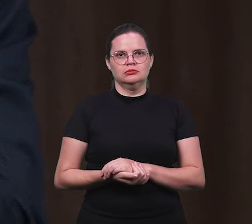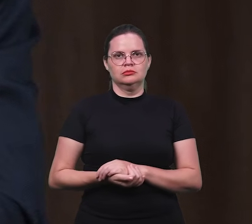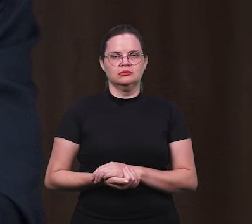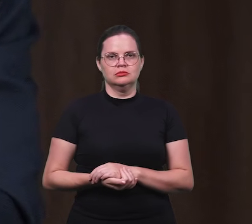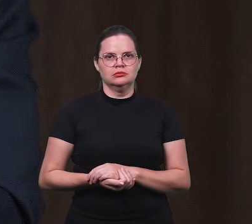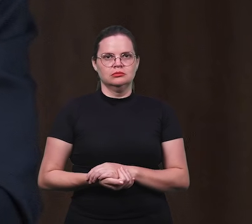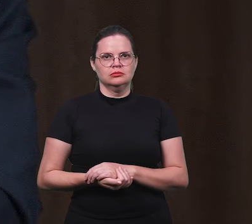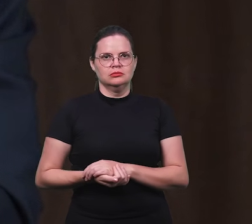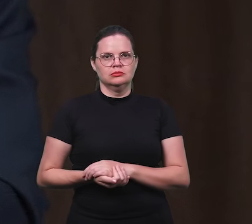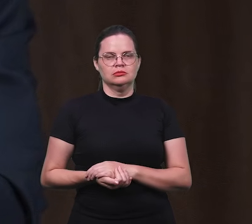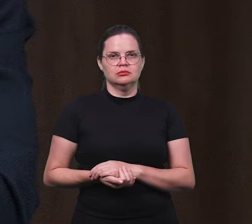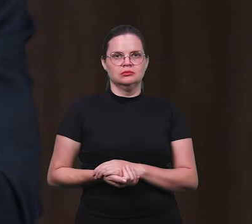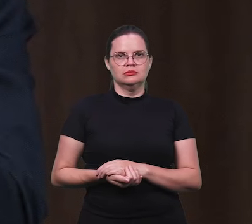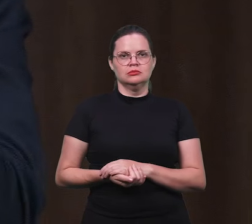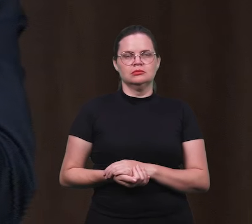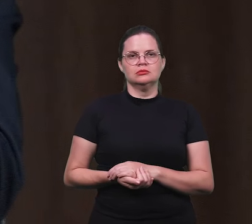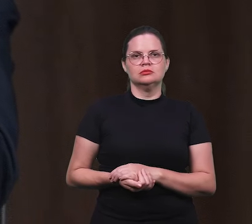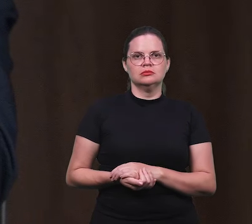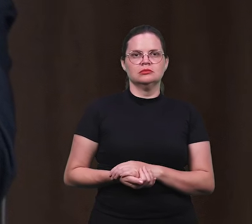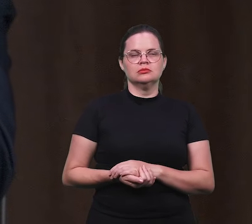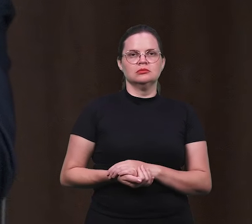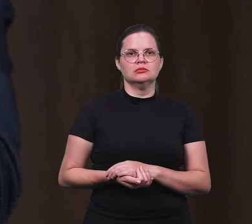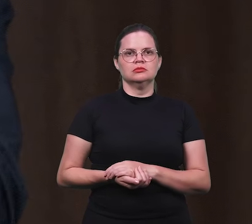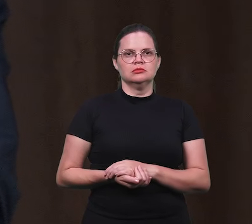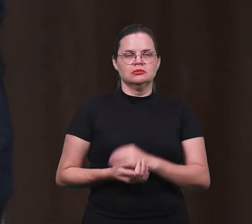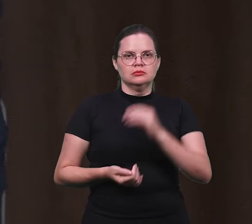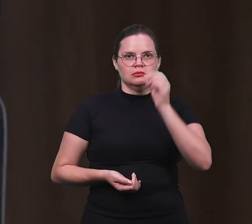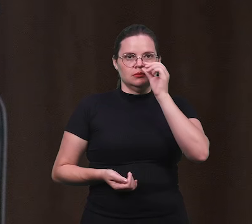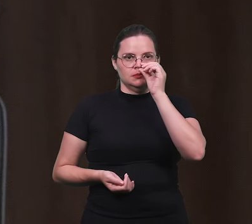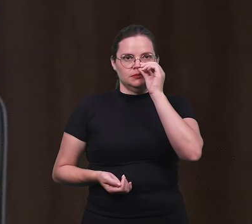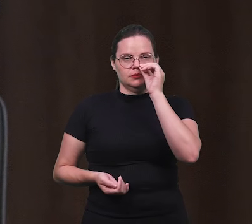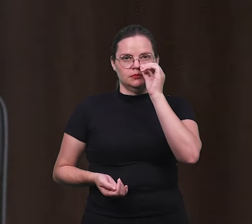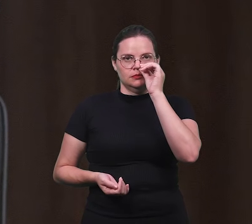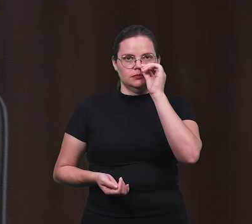parecendo, ficar bem explicado.